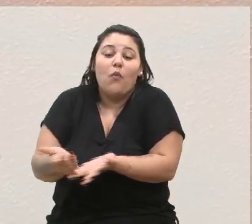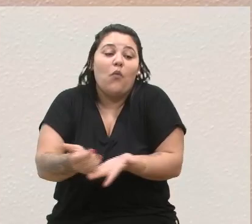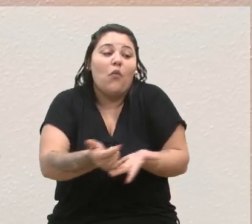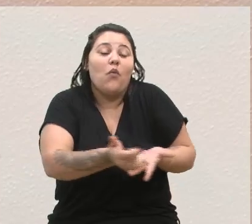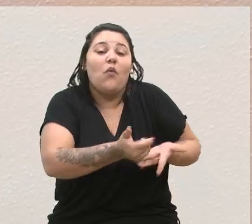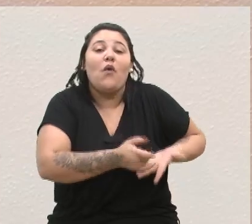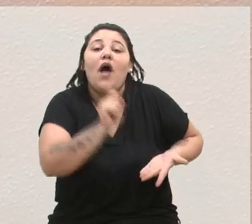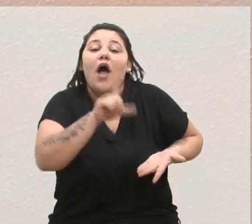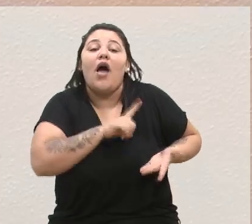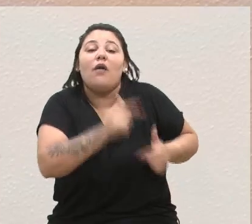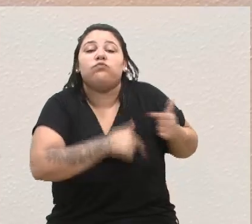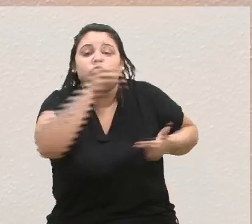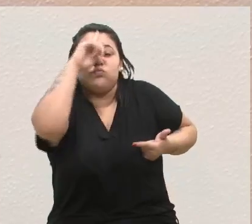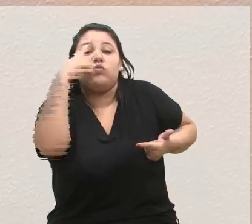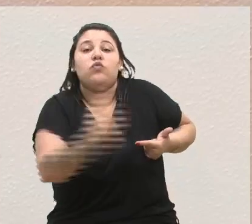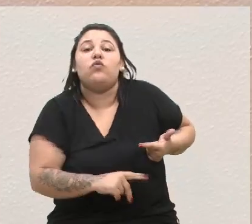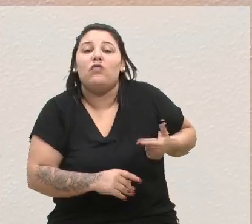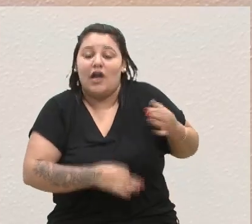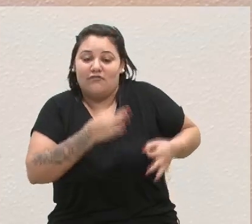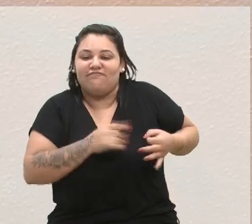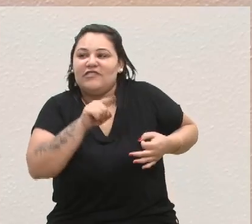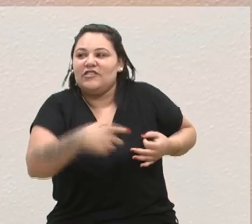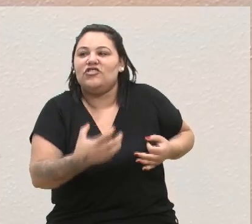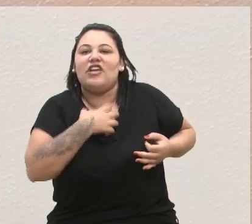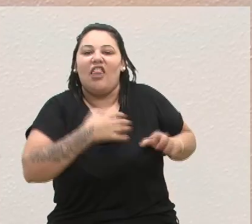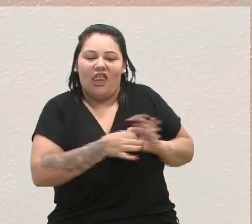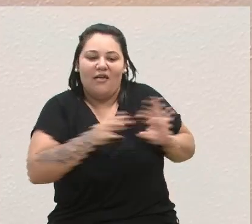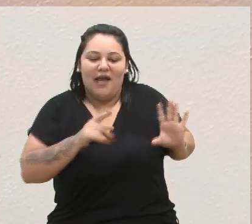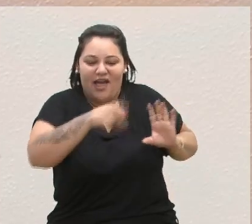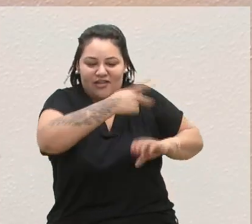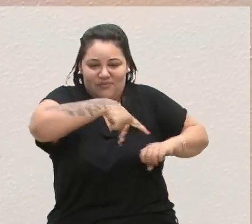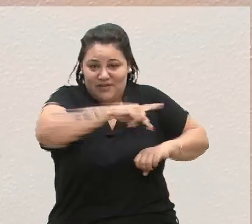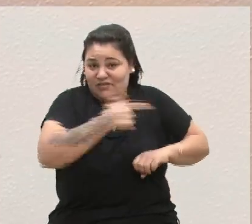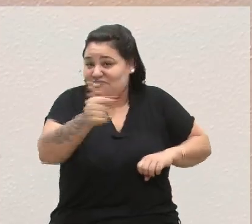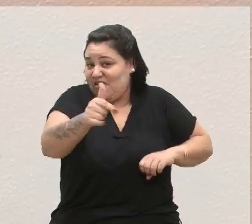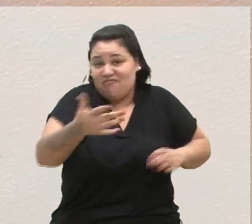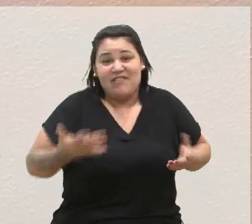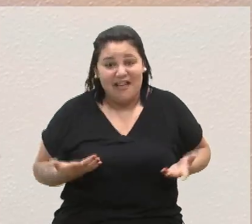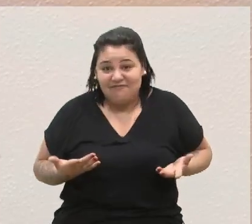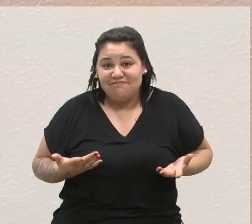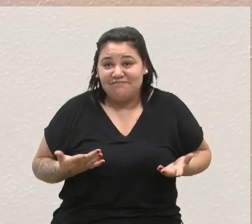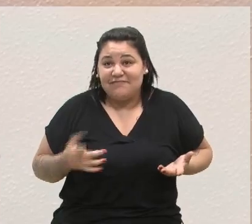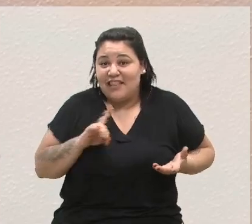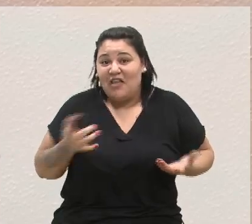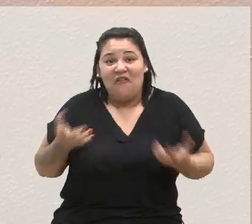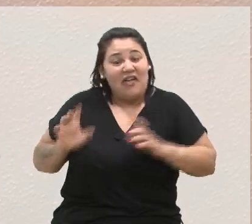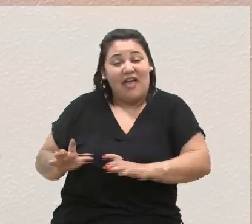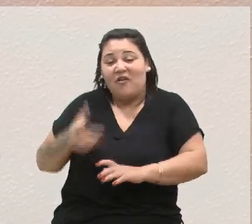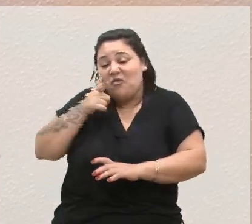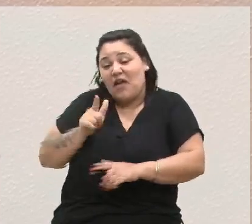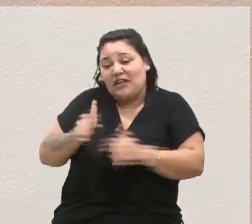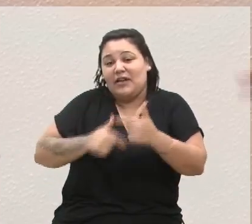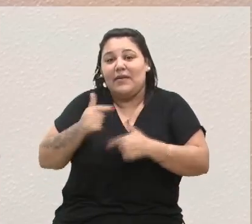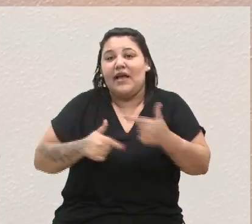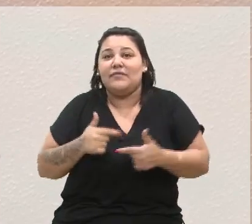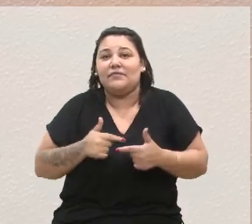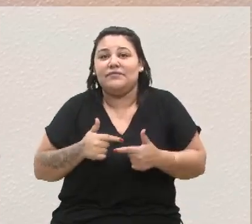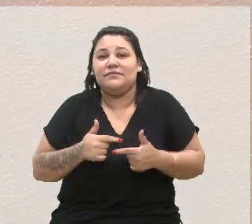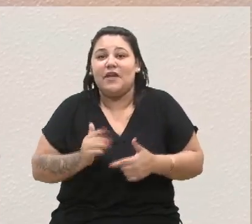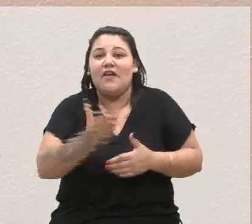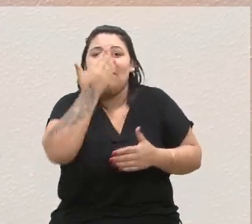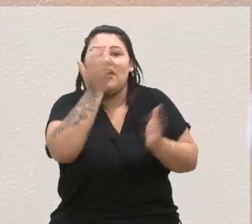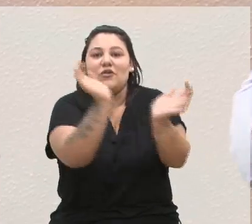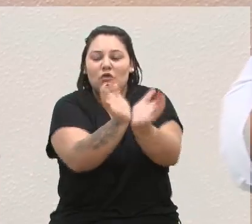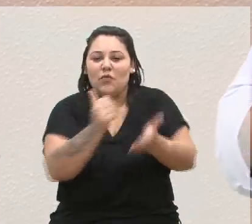tem o trabalhador. É justamente isso. Liberdade nesse país já não se tem mais, nem sequer para poder trabalhar. Frente parlamentar, com